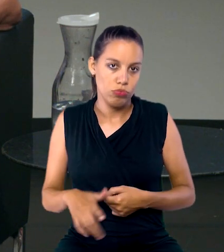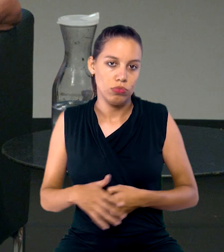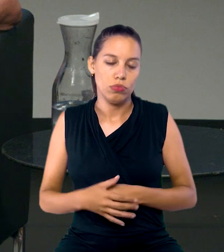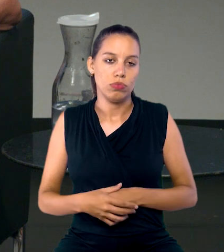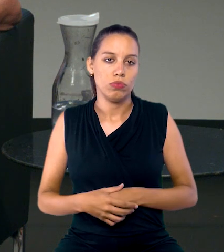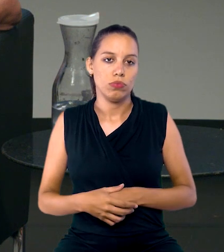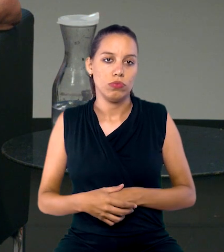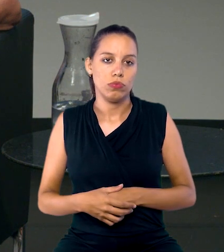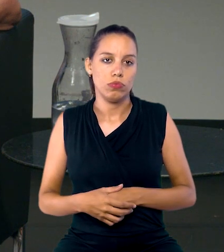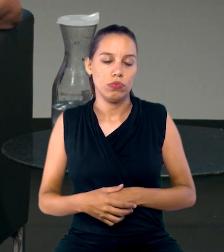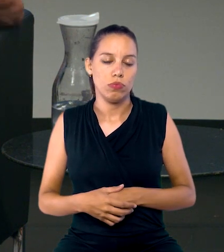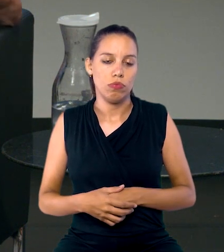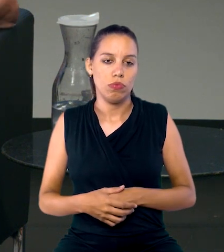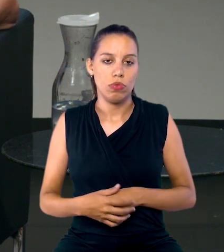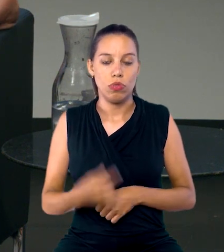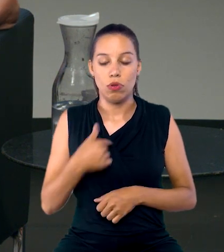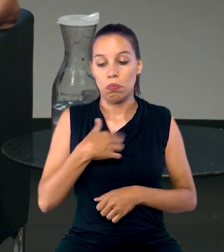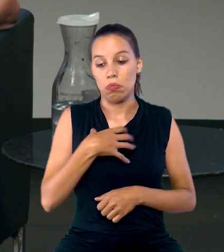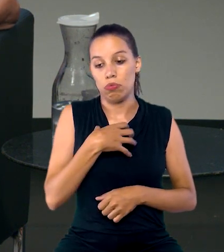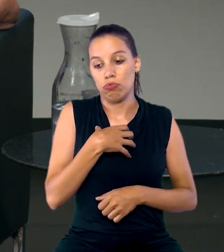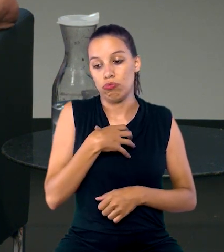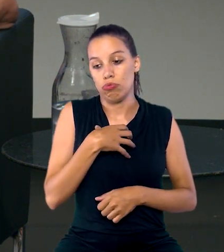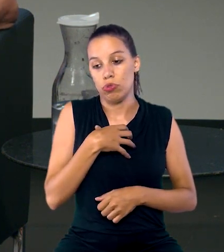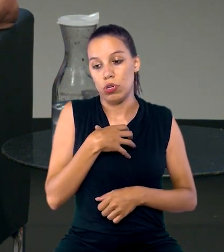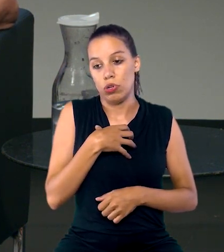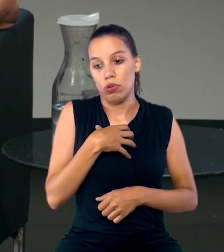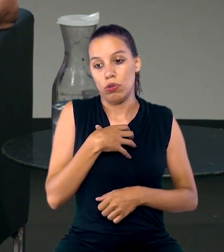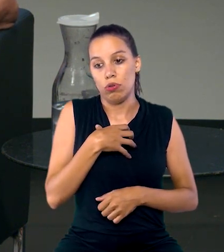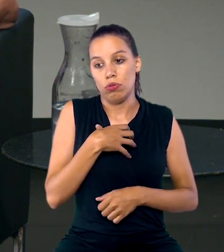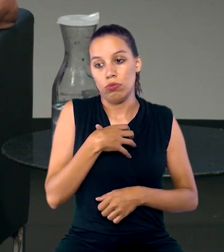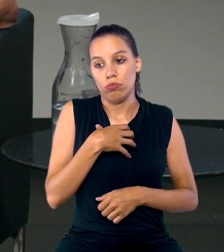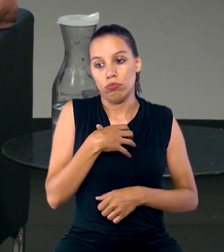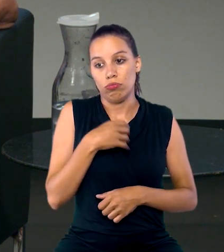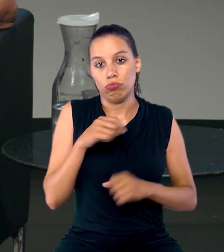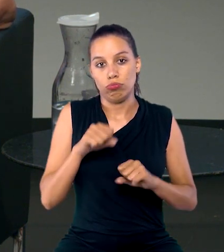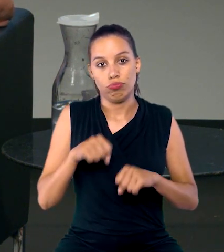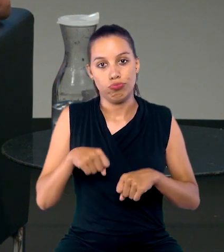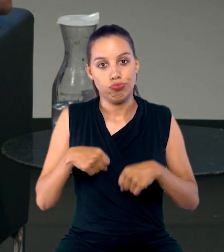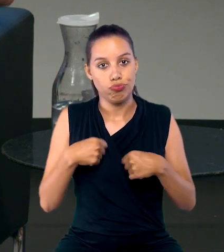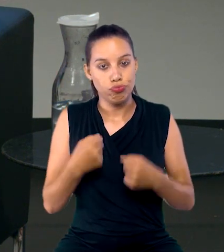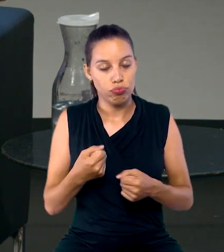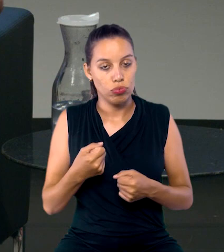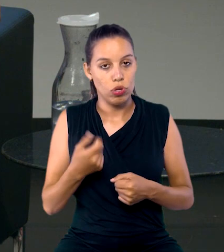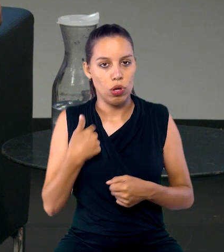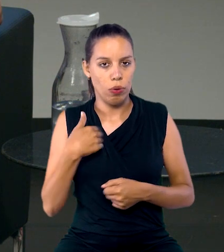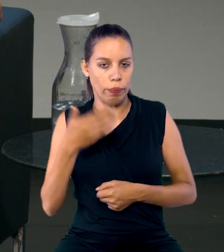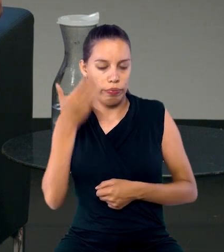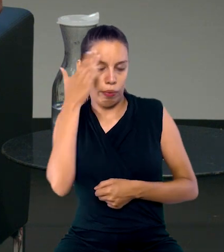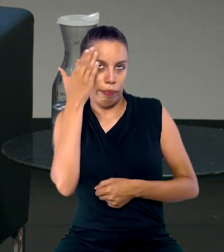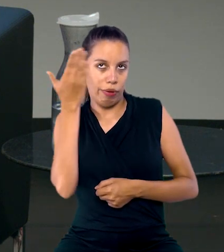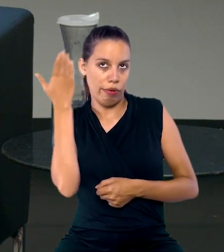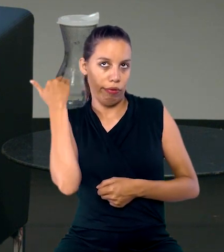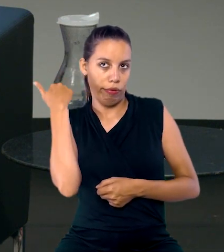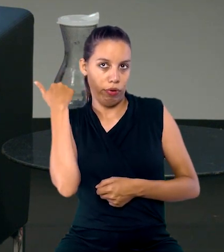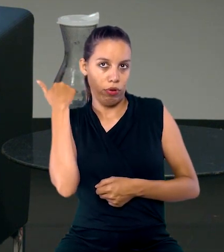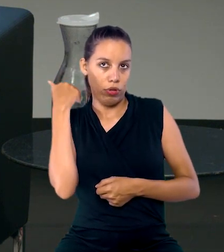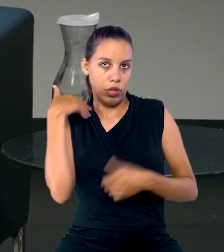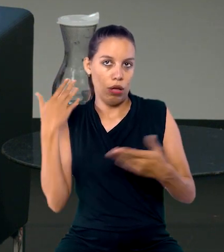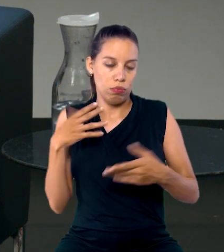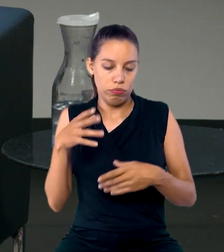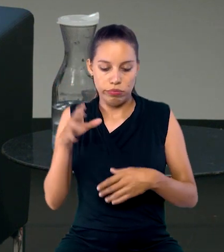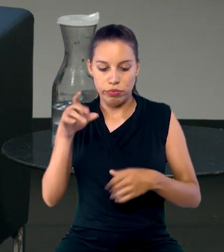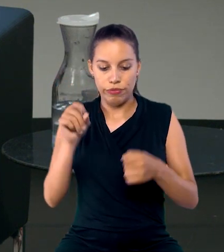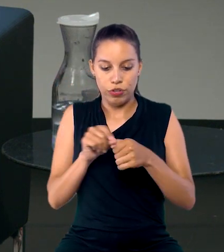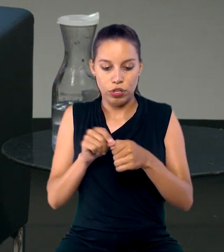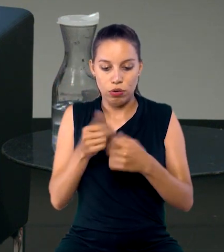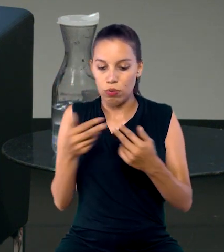E a minha forma de responder a isso, né, a partir daquilo que eu sabia para fazer o que eu não